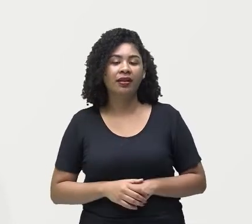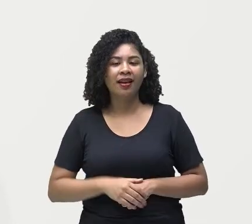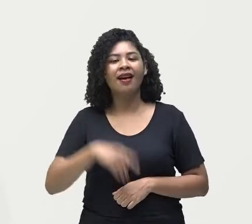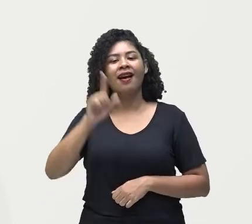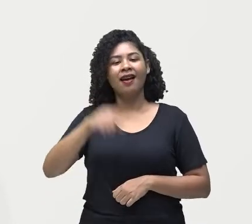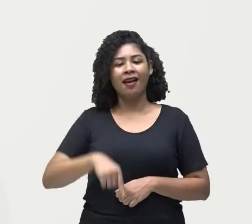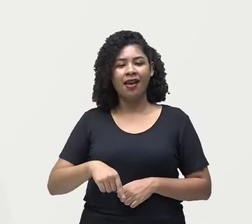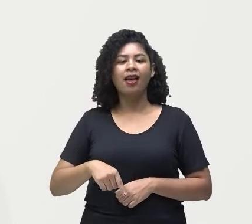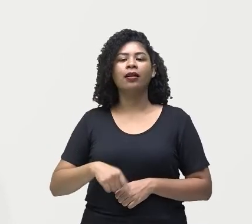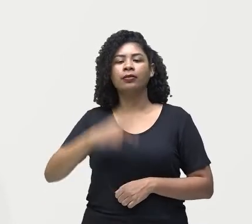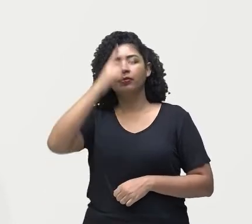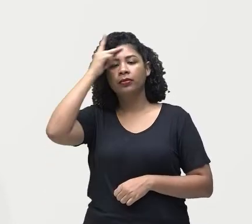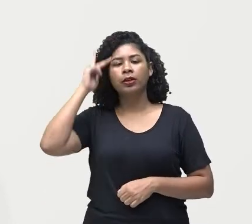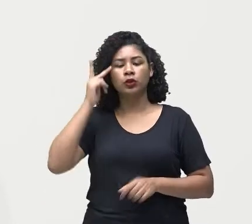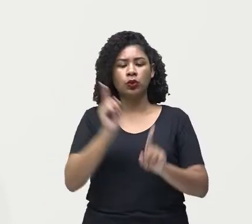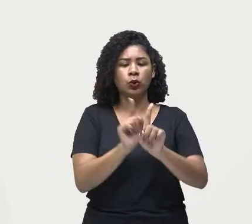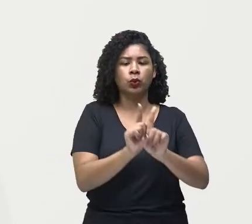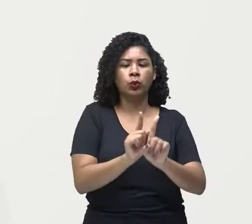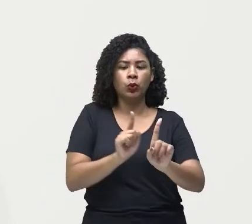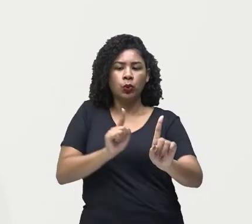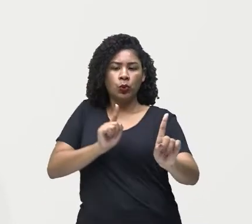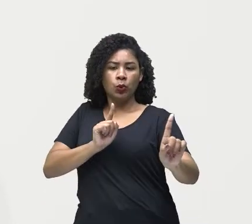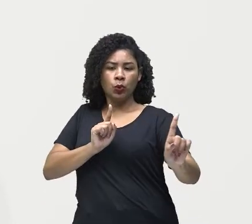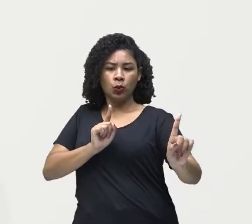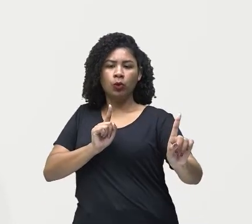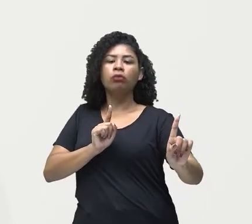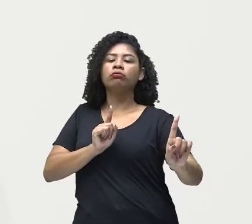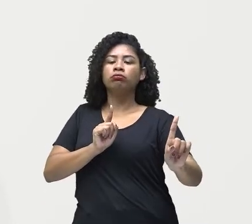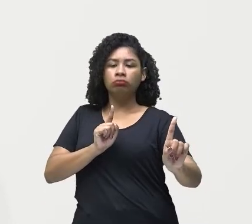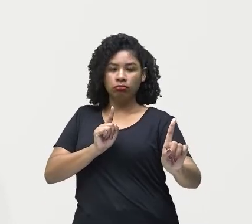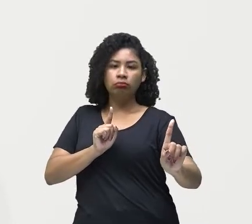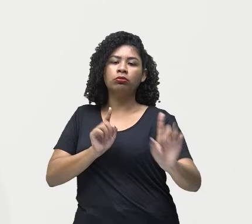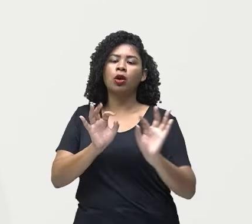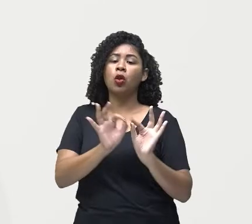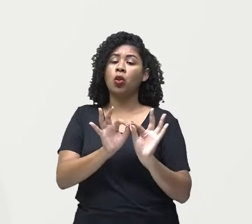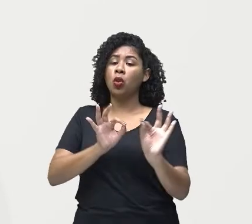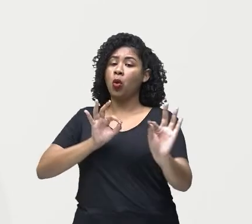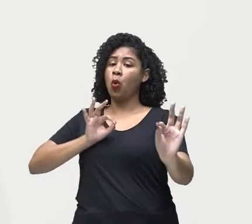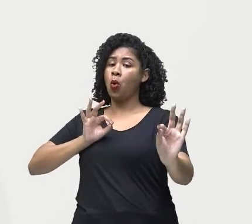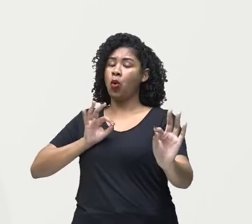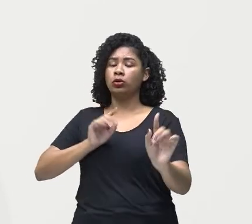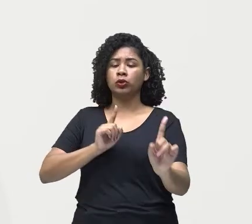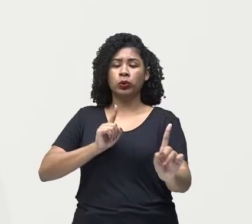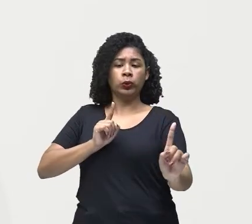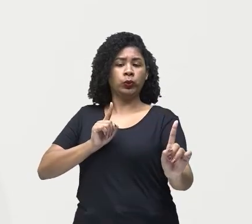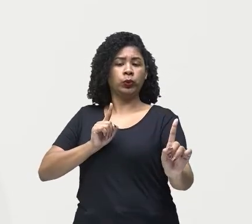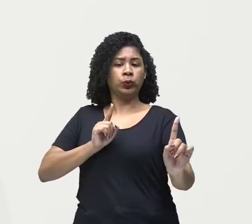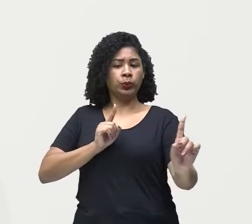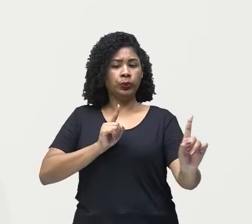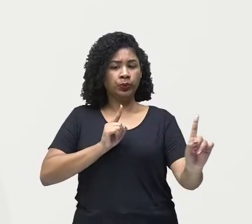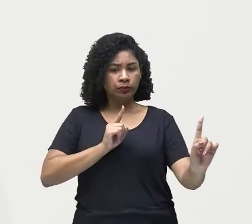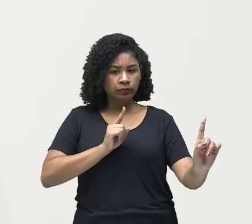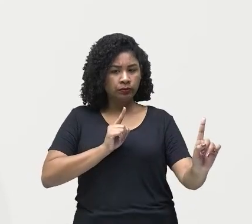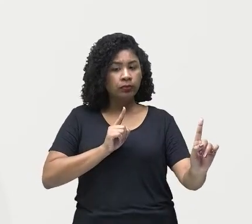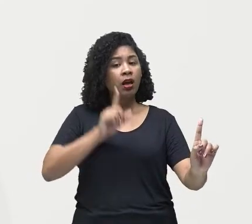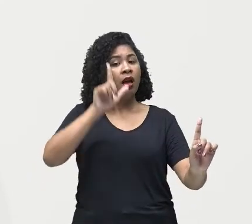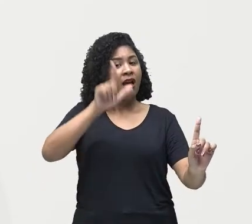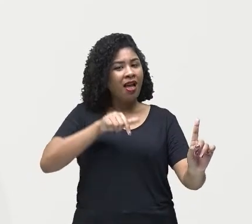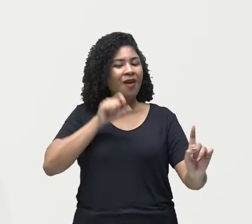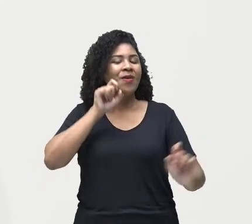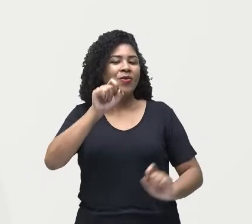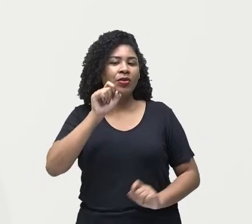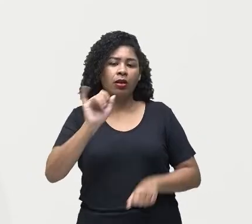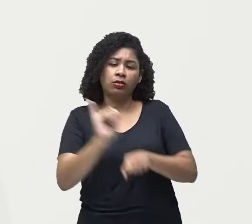primeira imagem, a moça está bem à frente do rapaz. E isso foi uma das medidas que